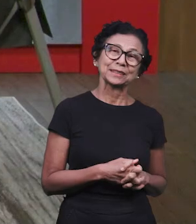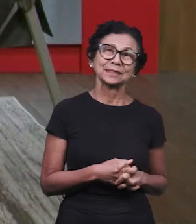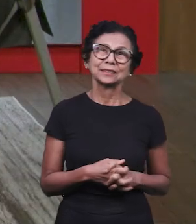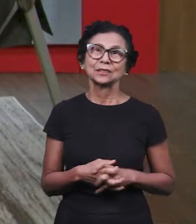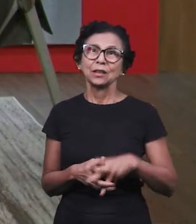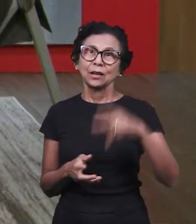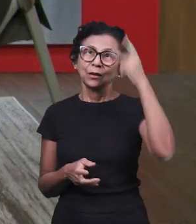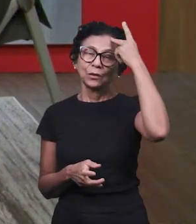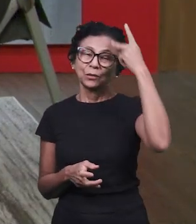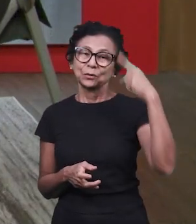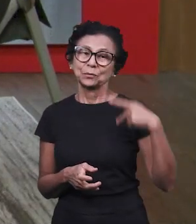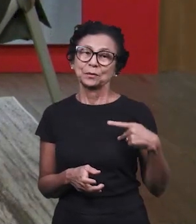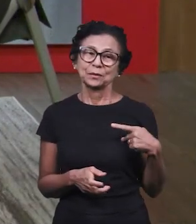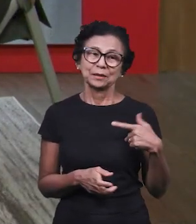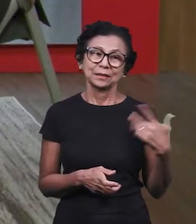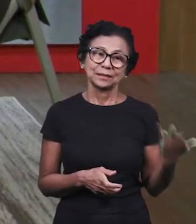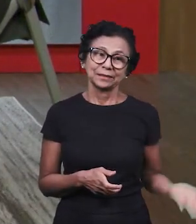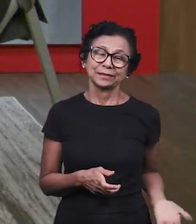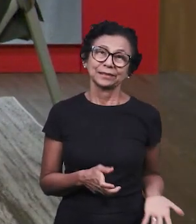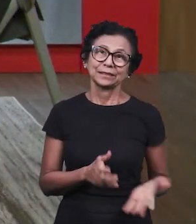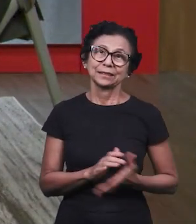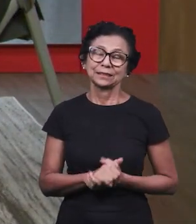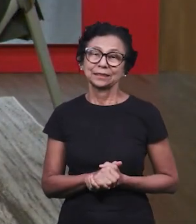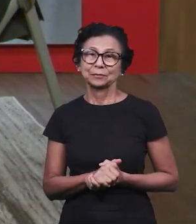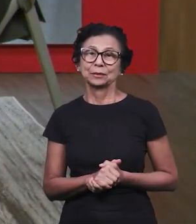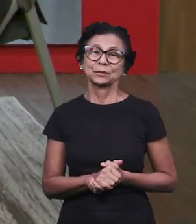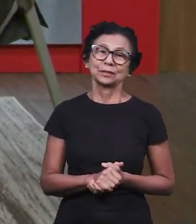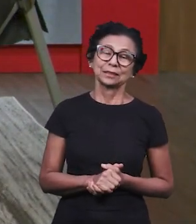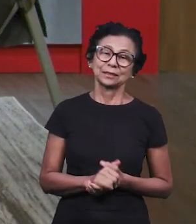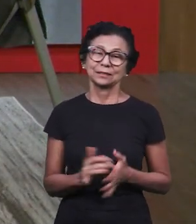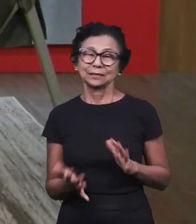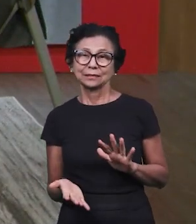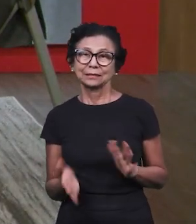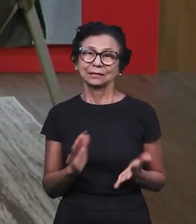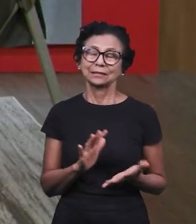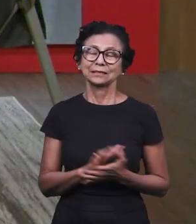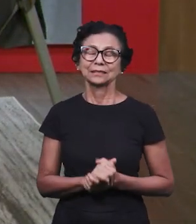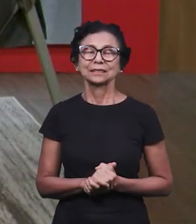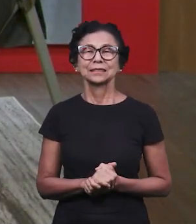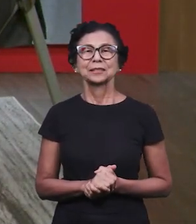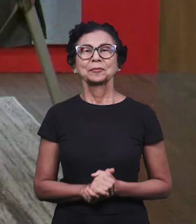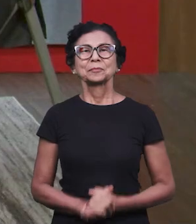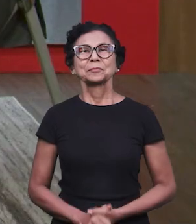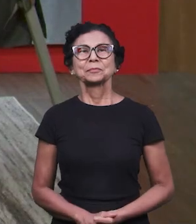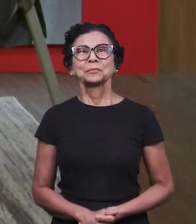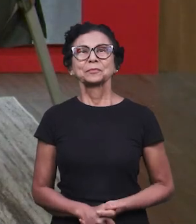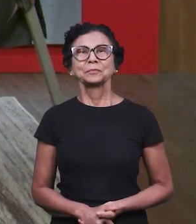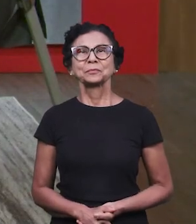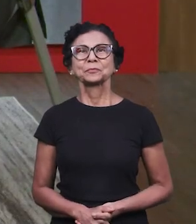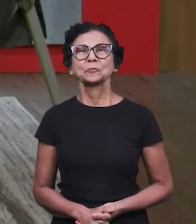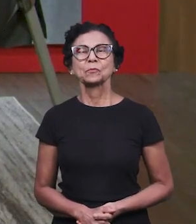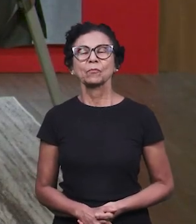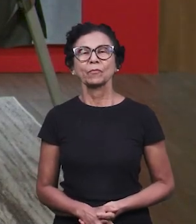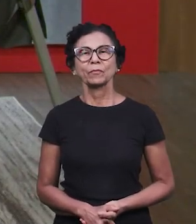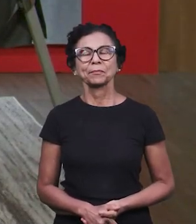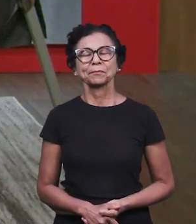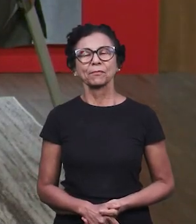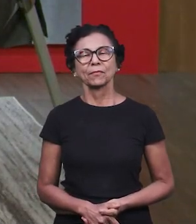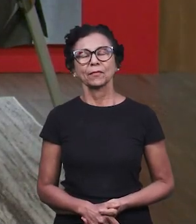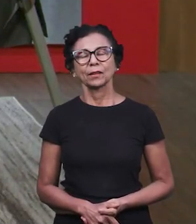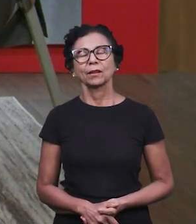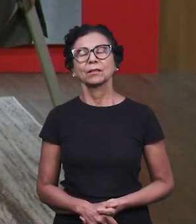humanidade, como diz até o pastor, a gente menciona, andando na corda bamba, né? É verdade. E para todos os segmentos, né? Para todos os segmentos. E isso